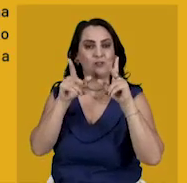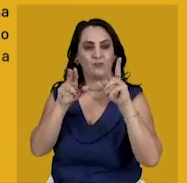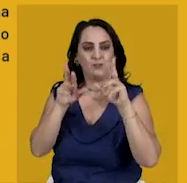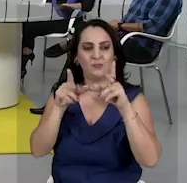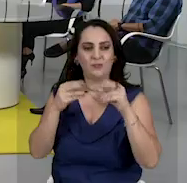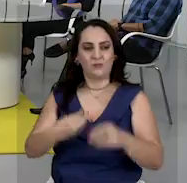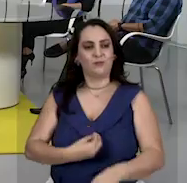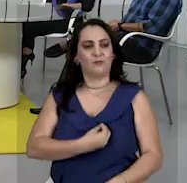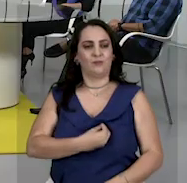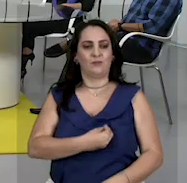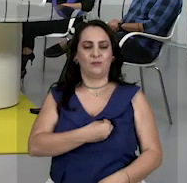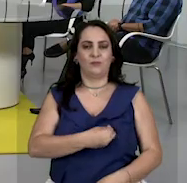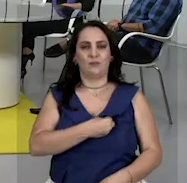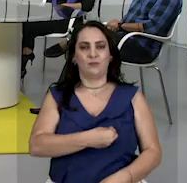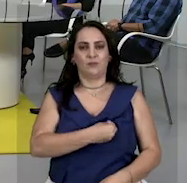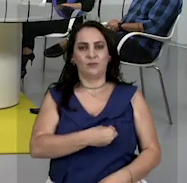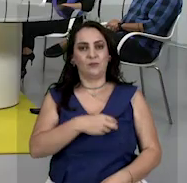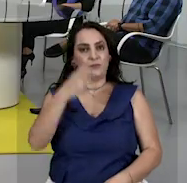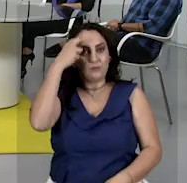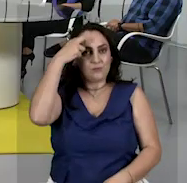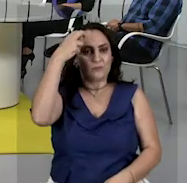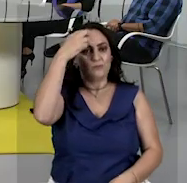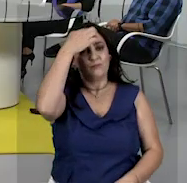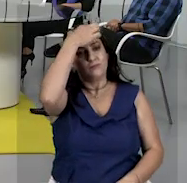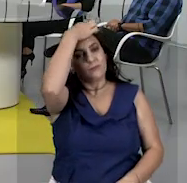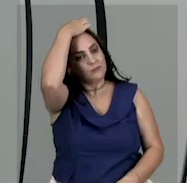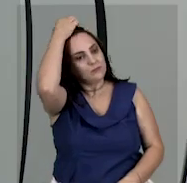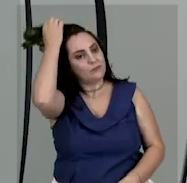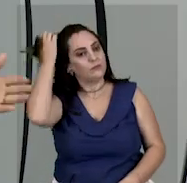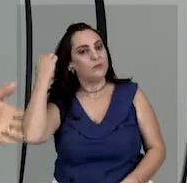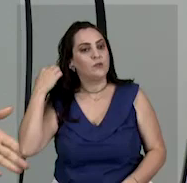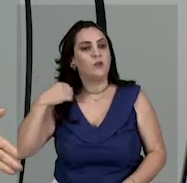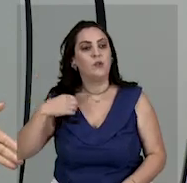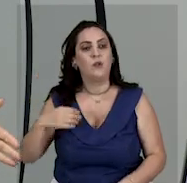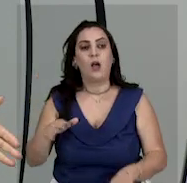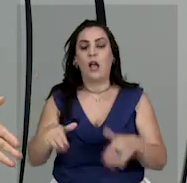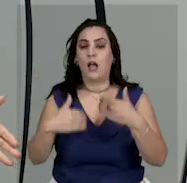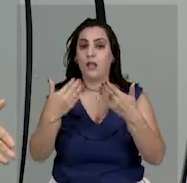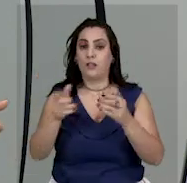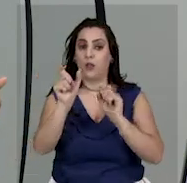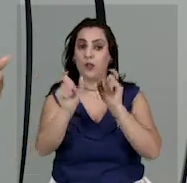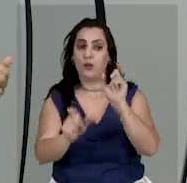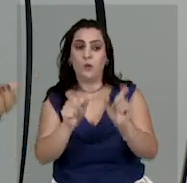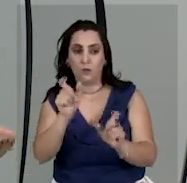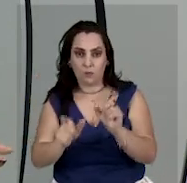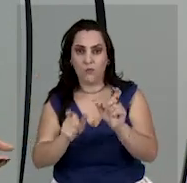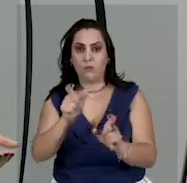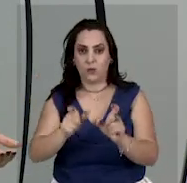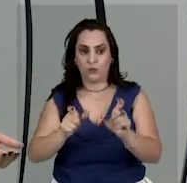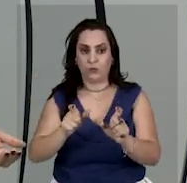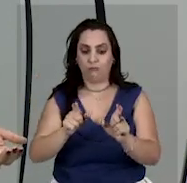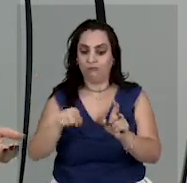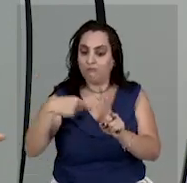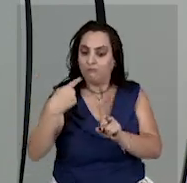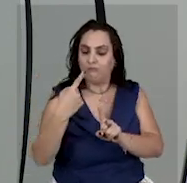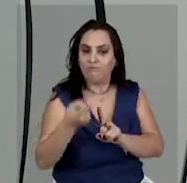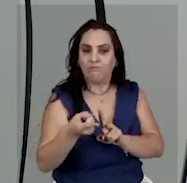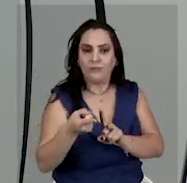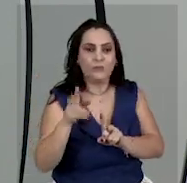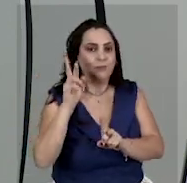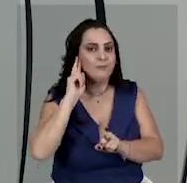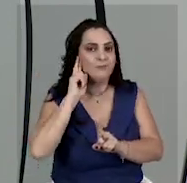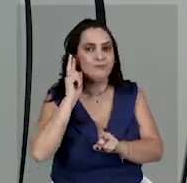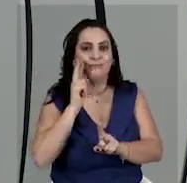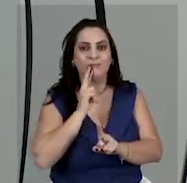cultura surda. Então, eu poderia dizer que um indivíduo que torna-se surdo a partir de adulto, para